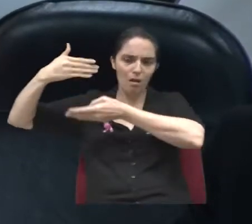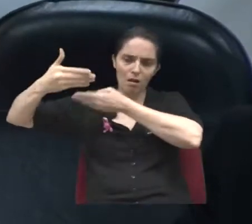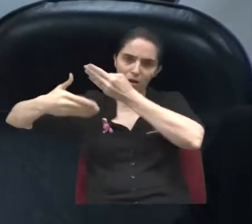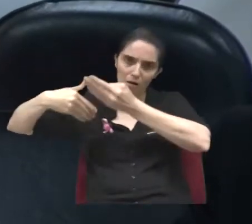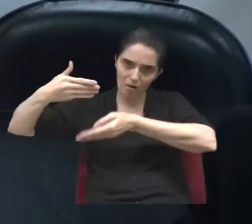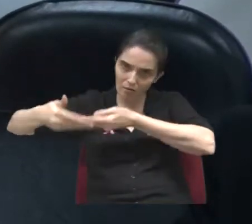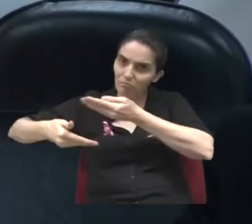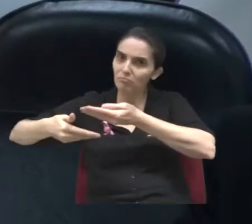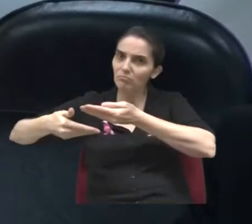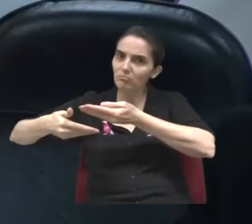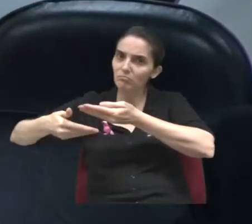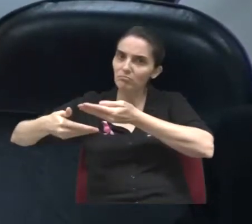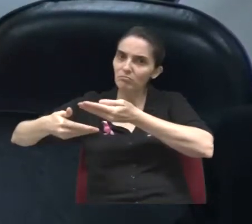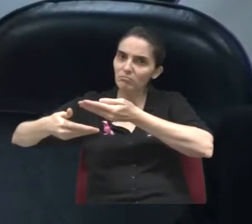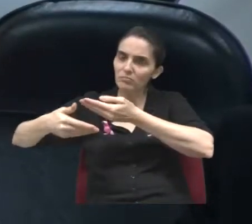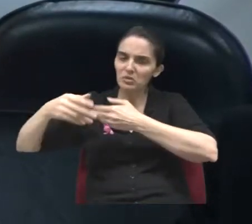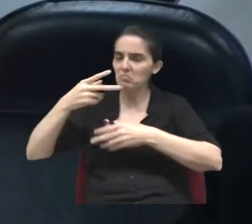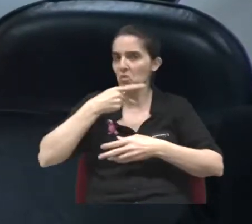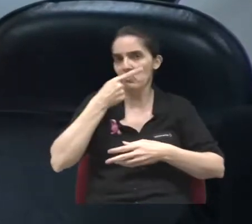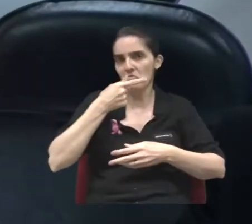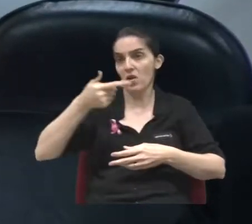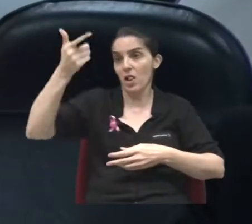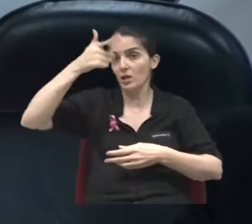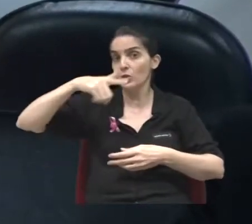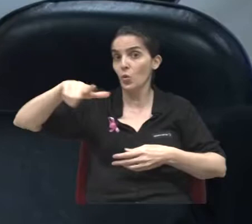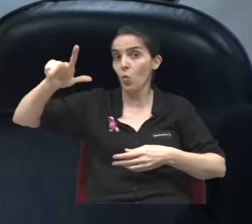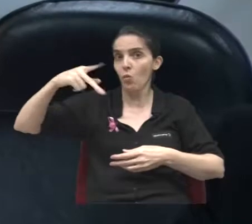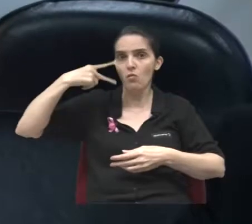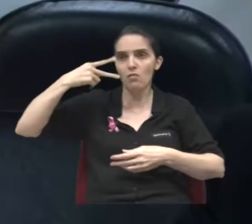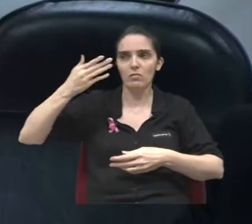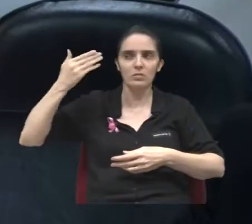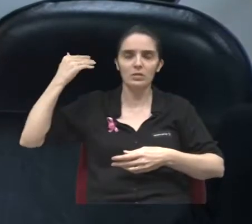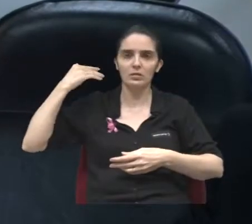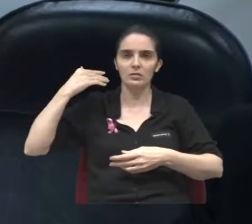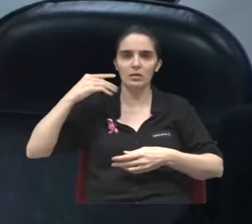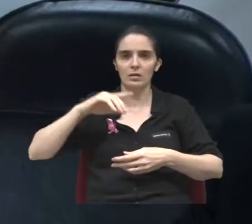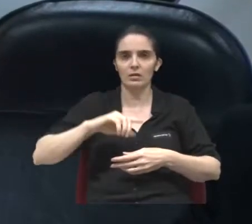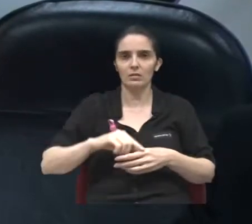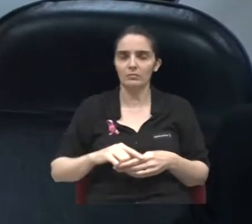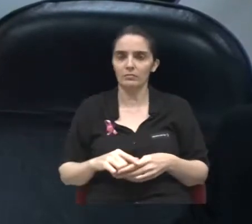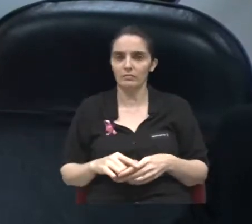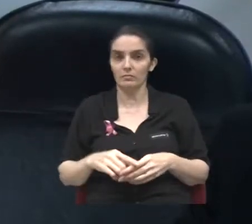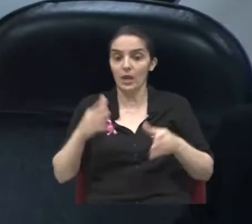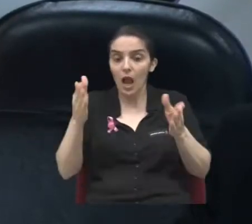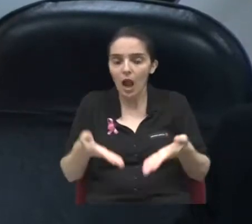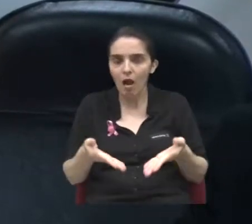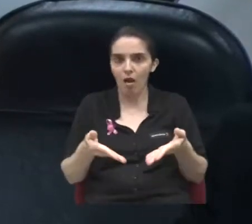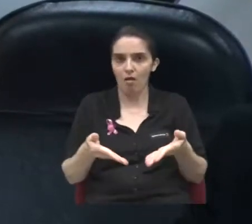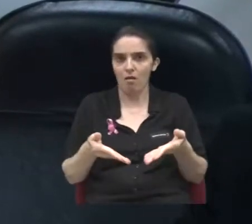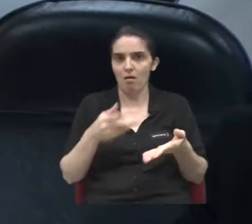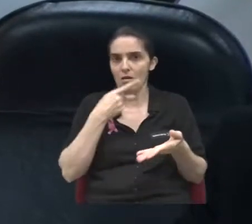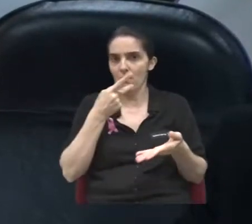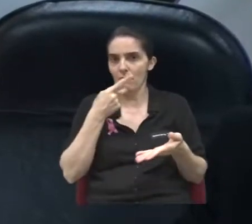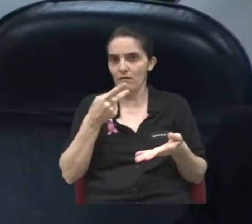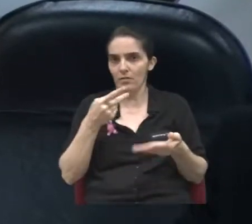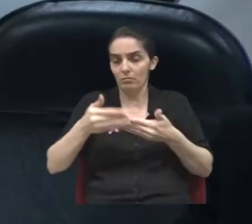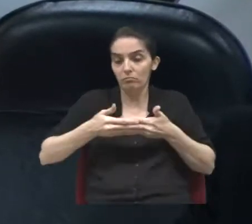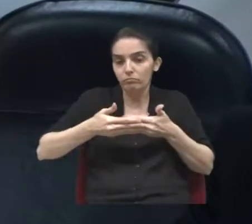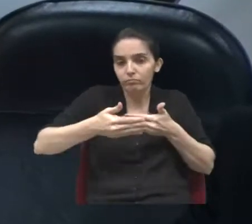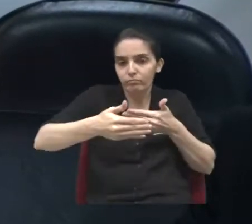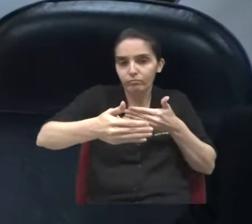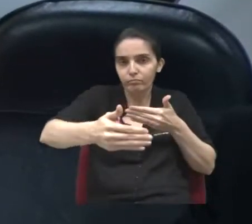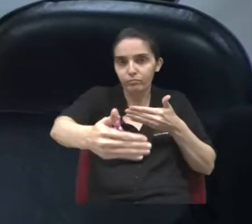posso falar de outras gestões porque eu sou vereadora nessa gestão, né? Eu posso falar dessa gestão porque é a partir daqui que eu estou acompanhando,